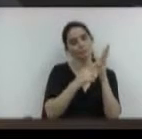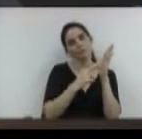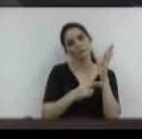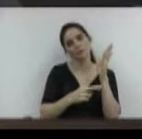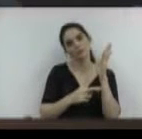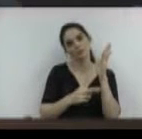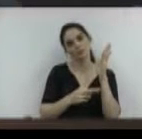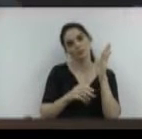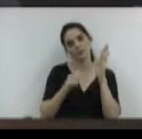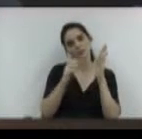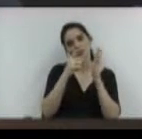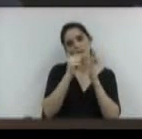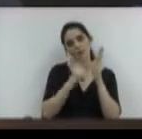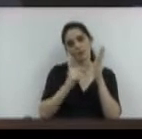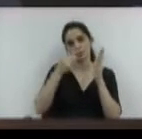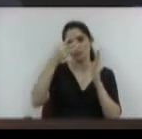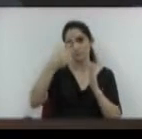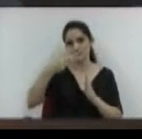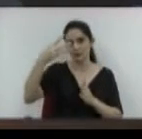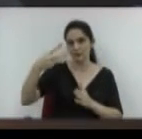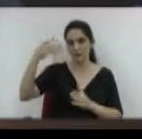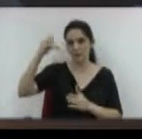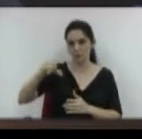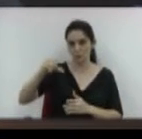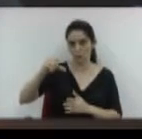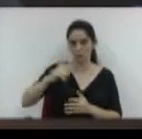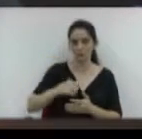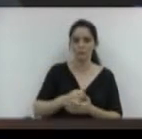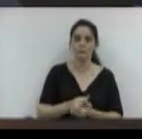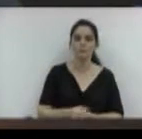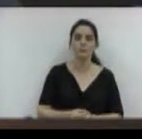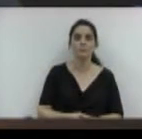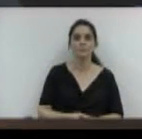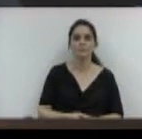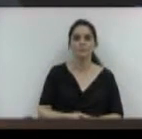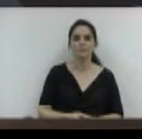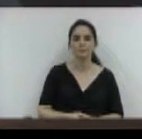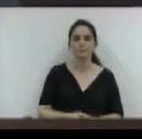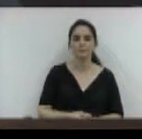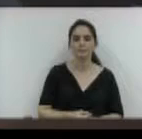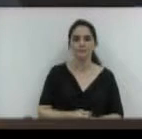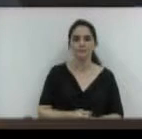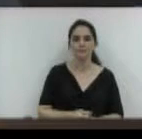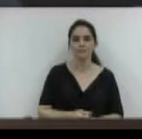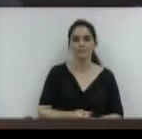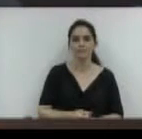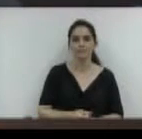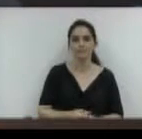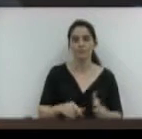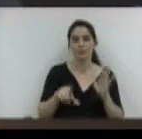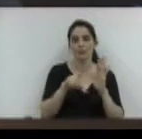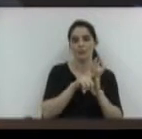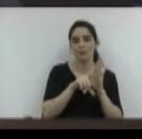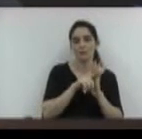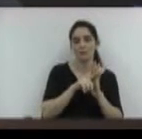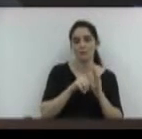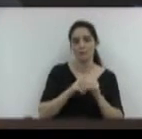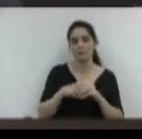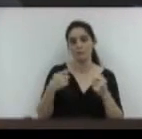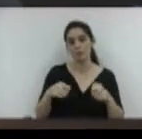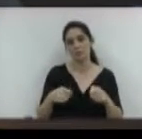Artigo 339. São infrações político-administrativas do vereador nos termos da lei.